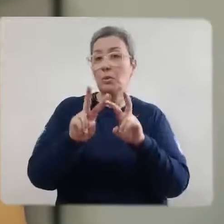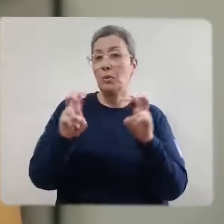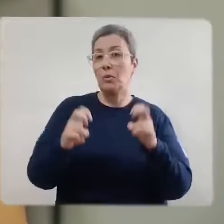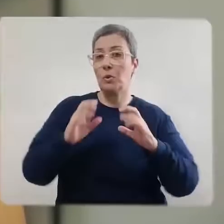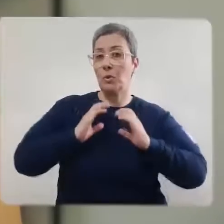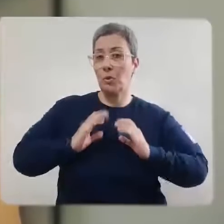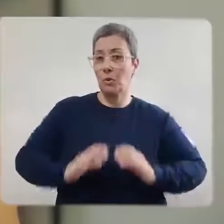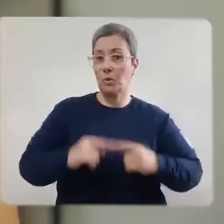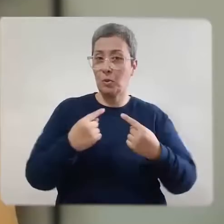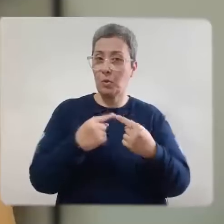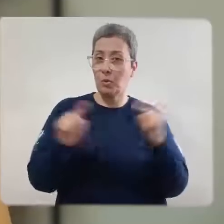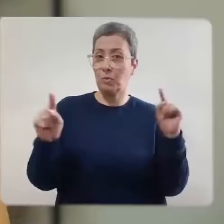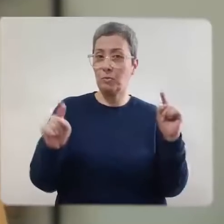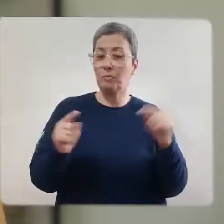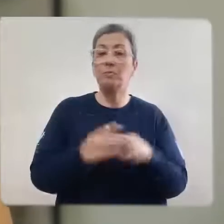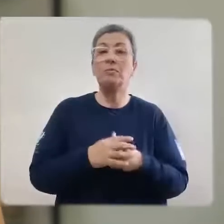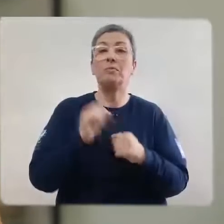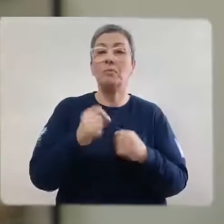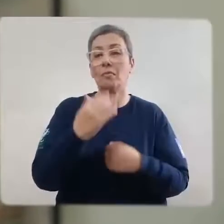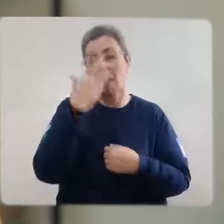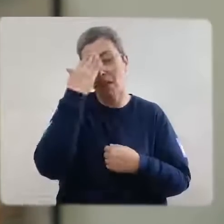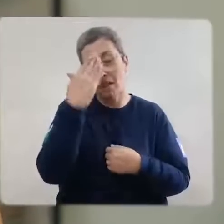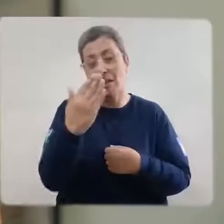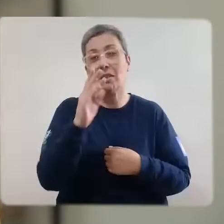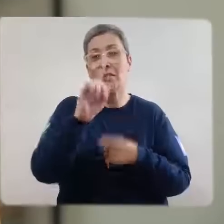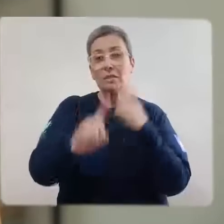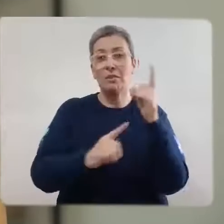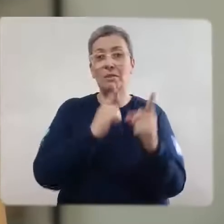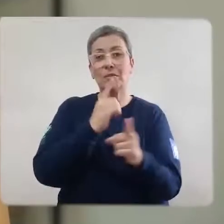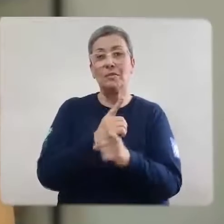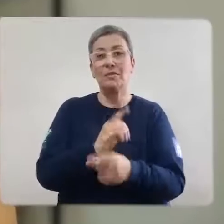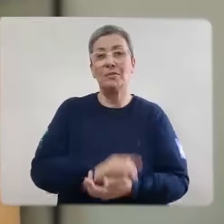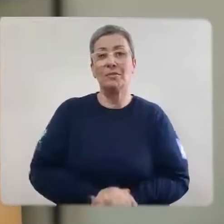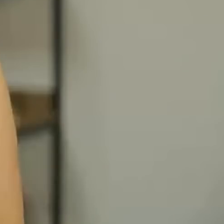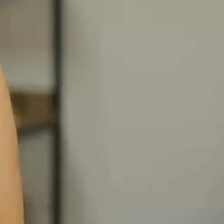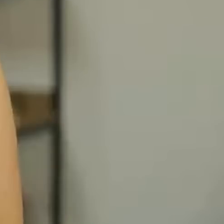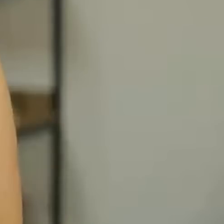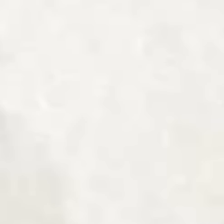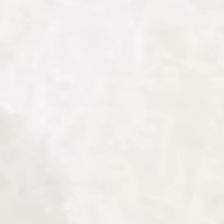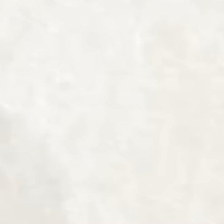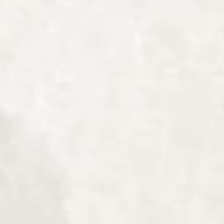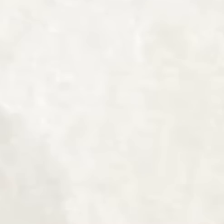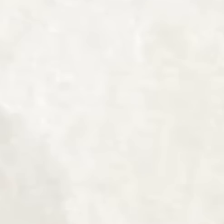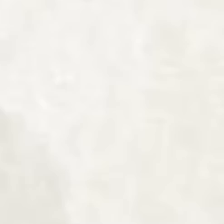acerca dos comportamentos desafiadores. Muito obrigada e até o nosso próximo encontro.